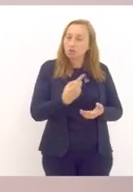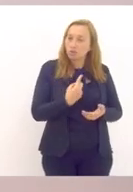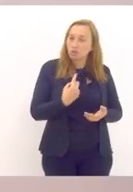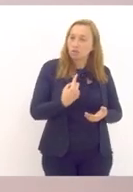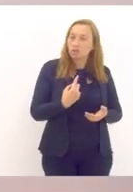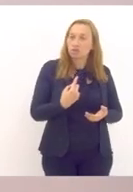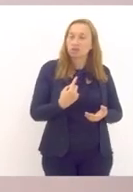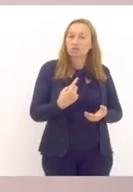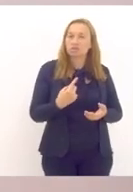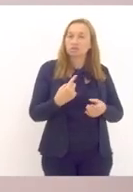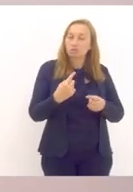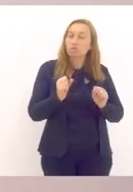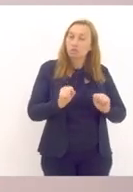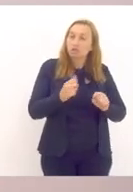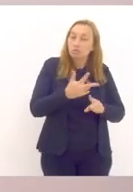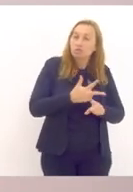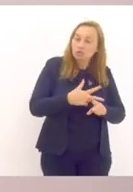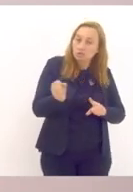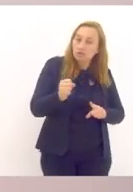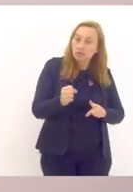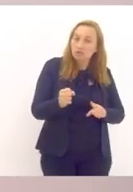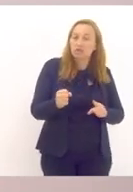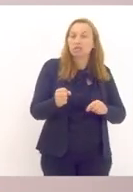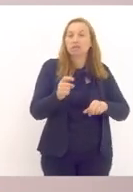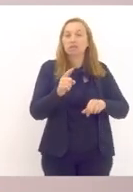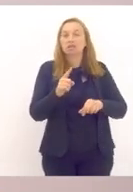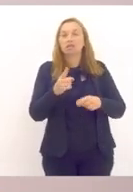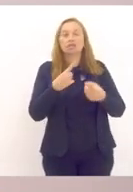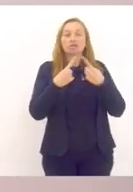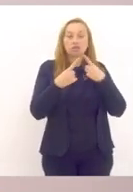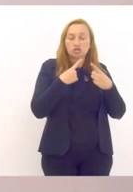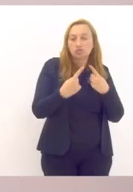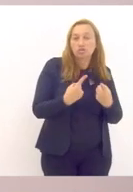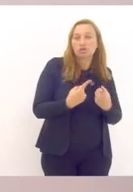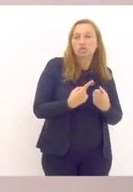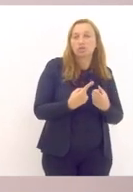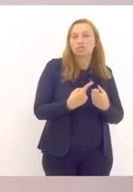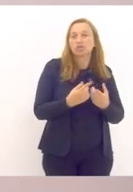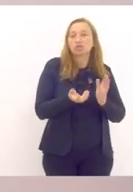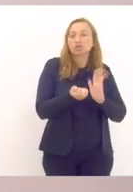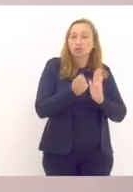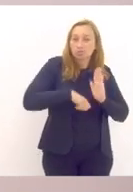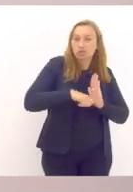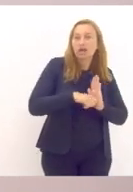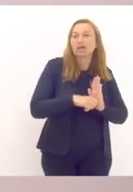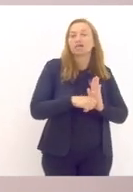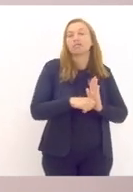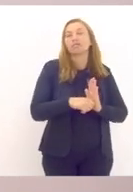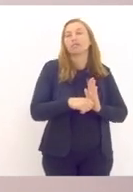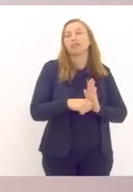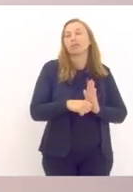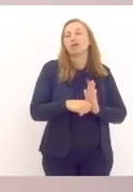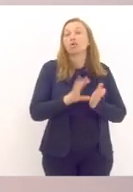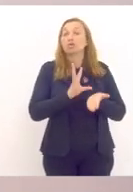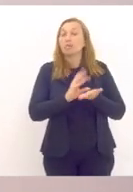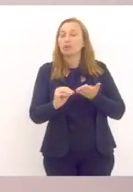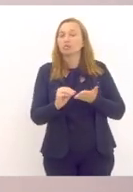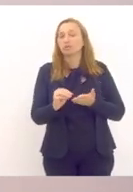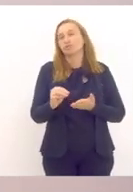grandes vencedores dessa discussão, seja na discussão na pauta tributária, seja na pauta fiscal.